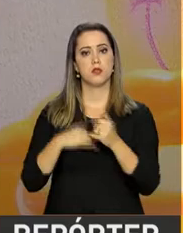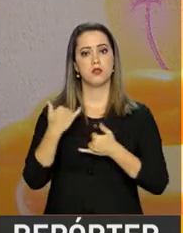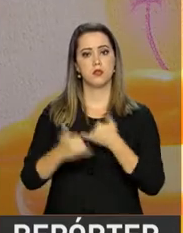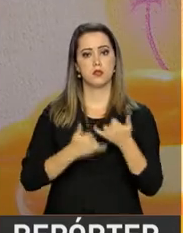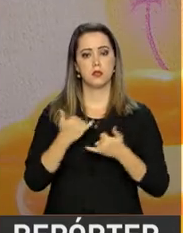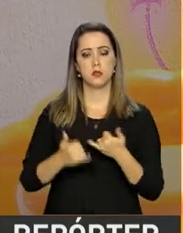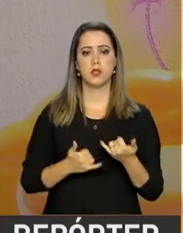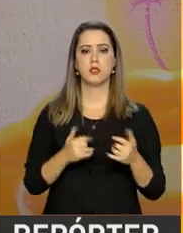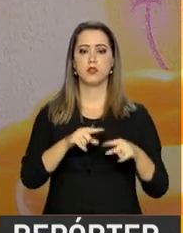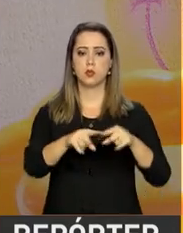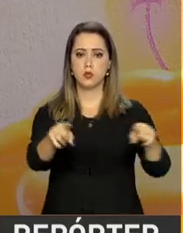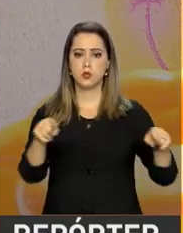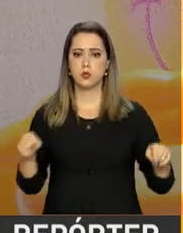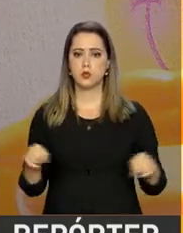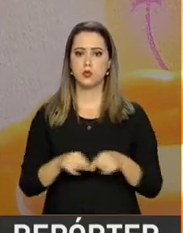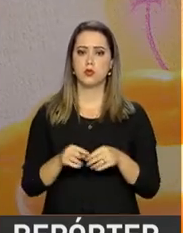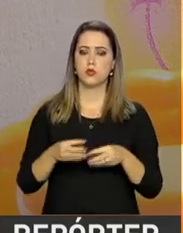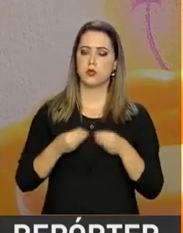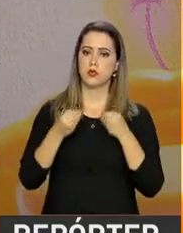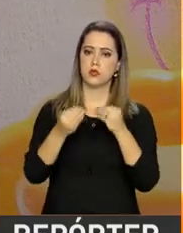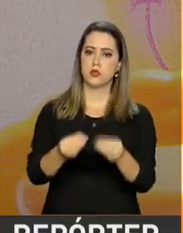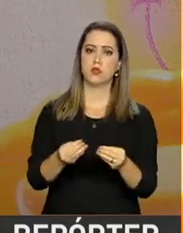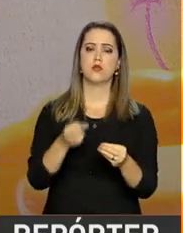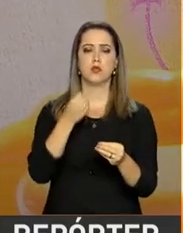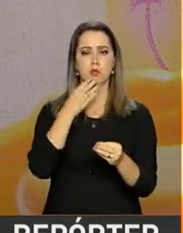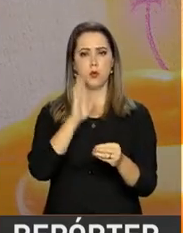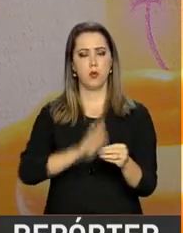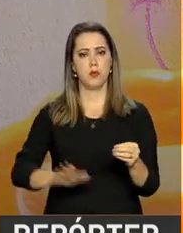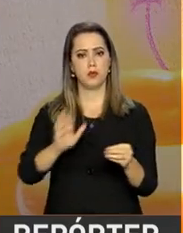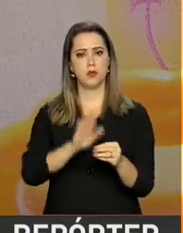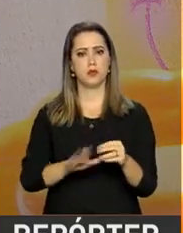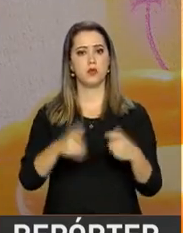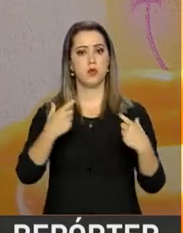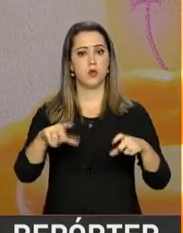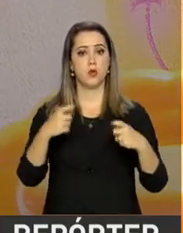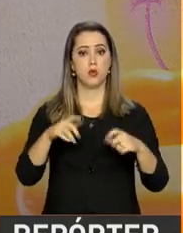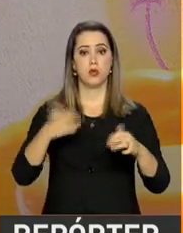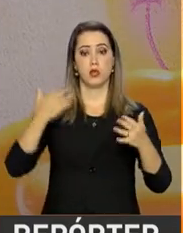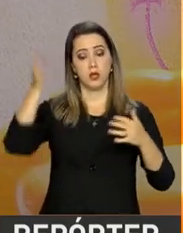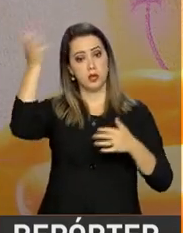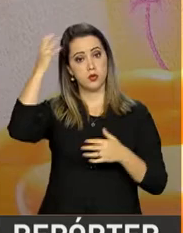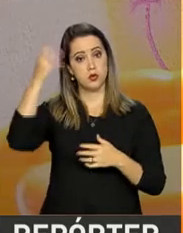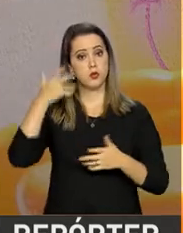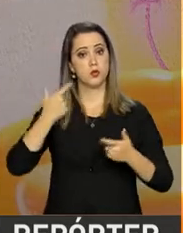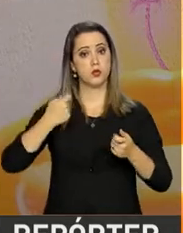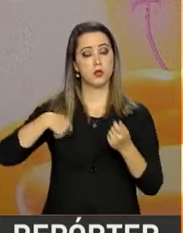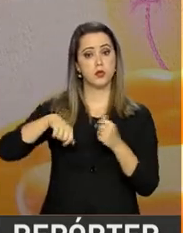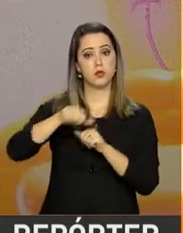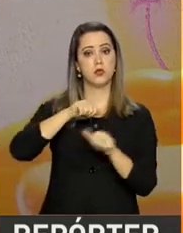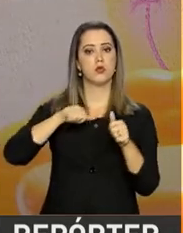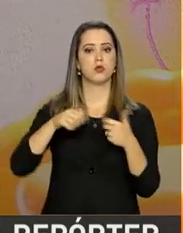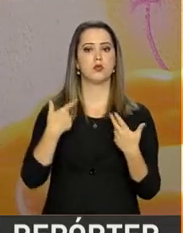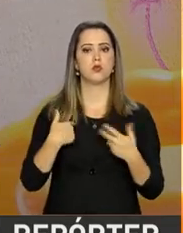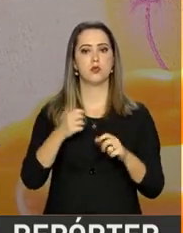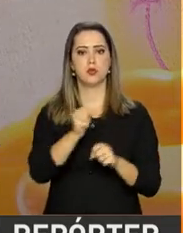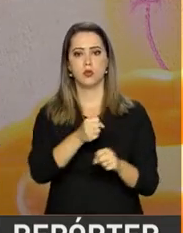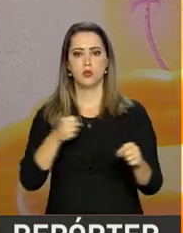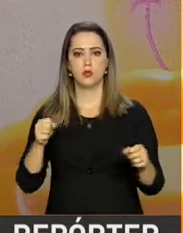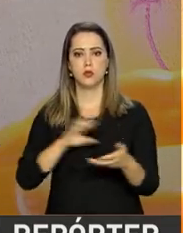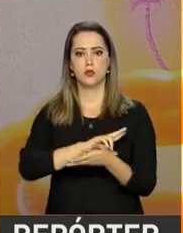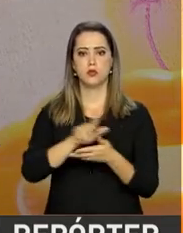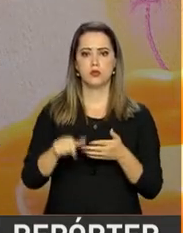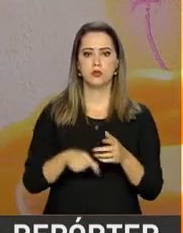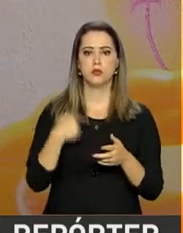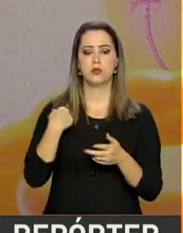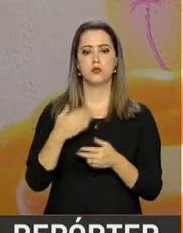as salas que trouxesse aconchego para as crianças, ala de banho, né, ala de trocadores, armários,